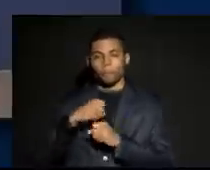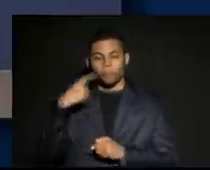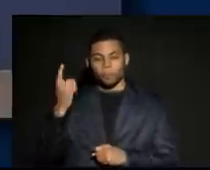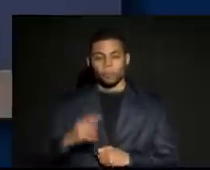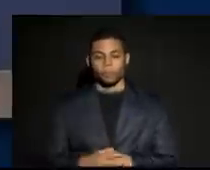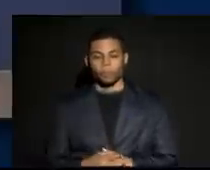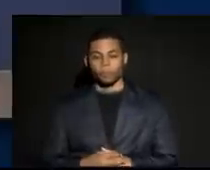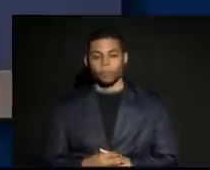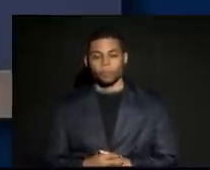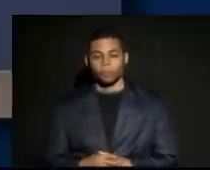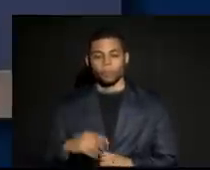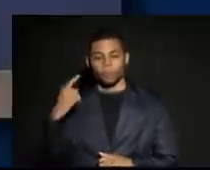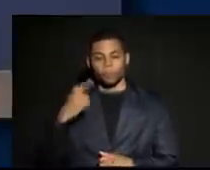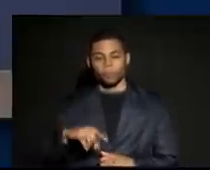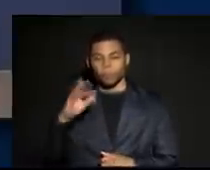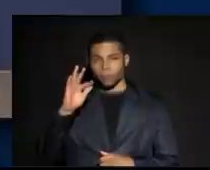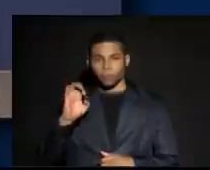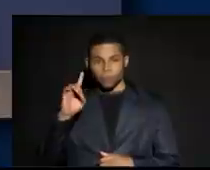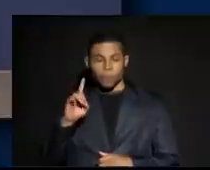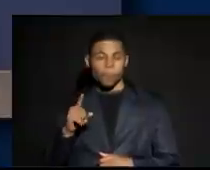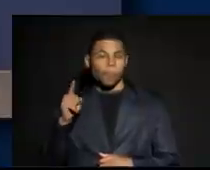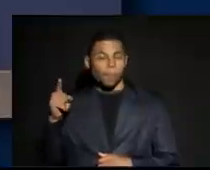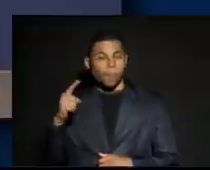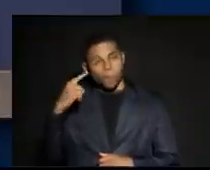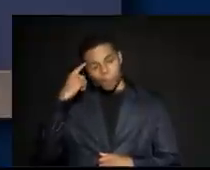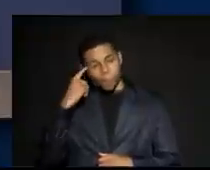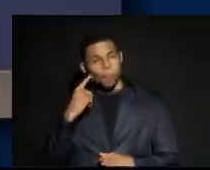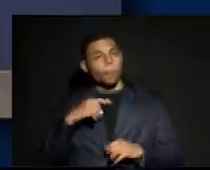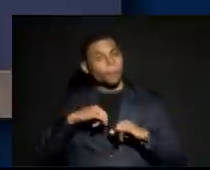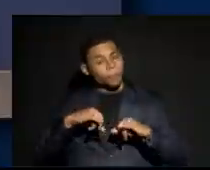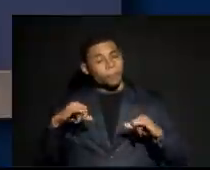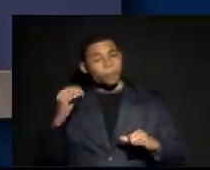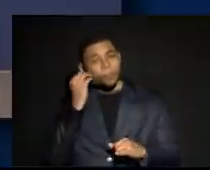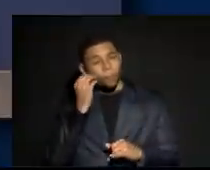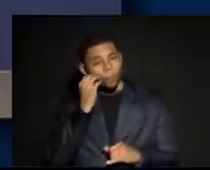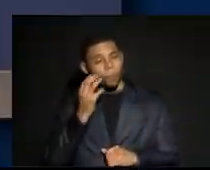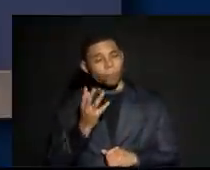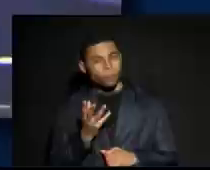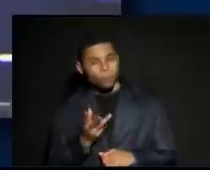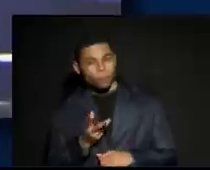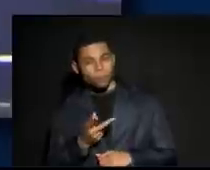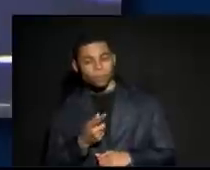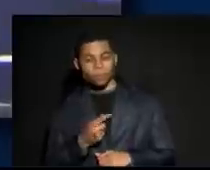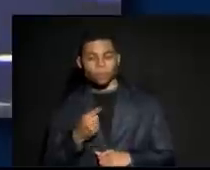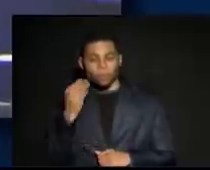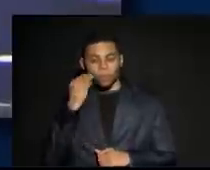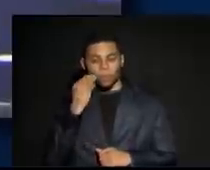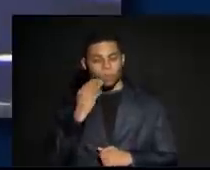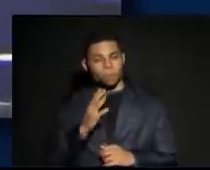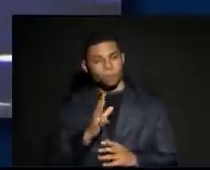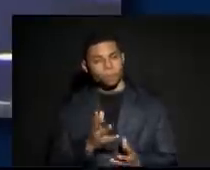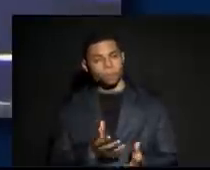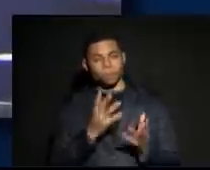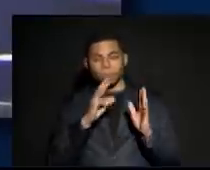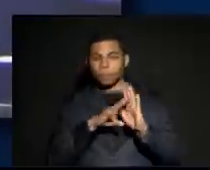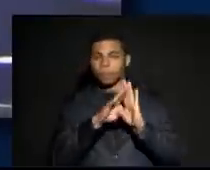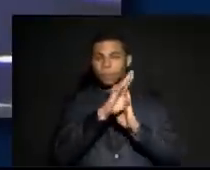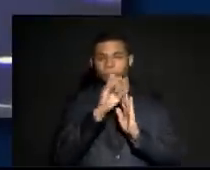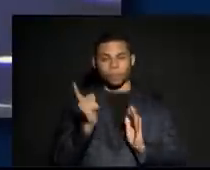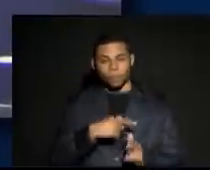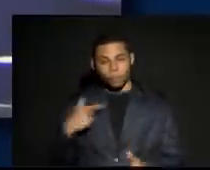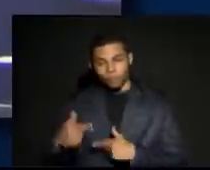que vem aí o Fed que nem tá tão rock assim na sua comunicação tentando puxar o mercado um pouco para si Hoje a noite não